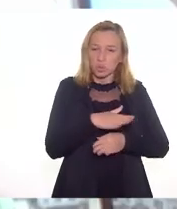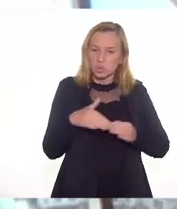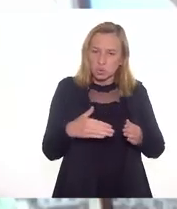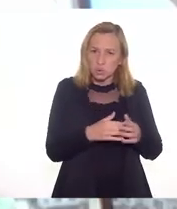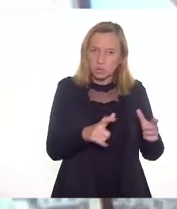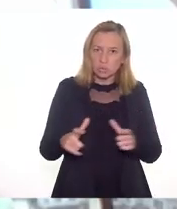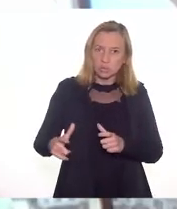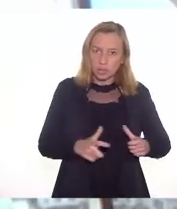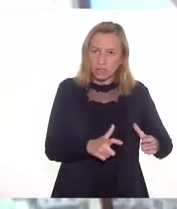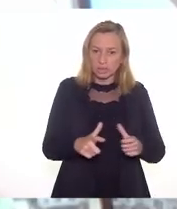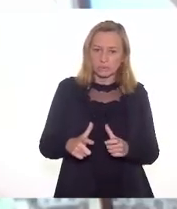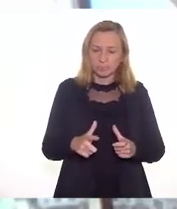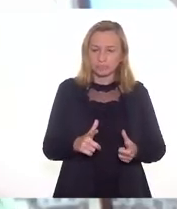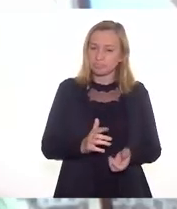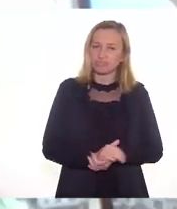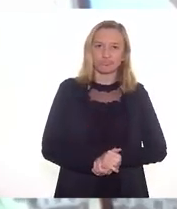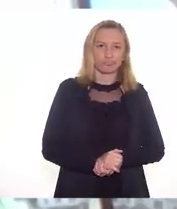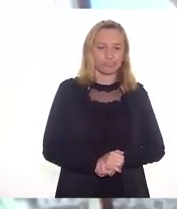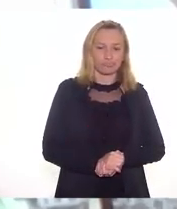estabelecimentos